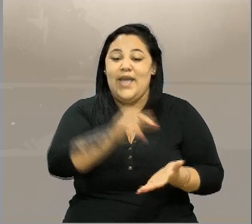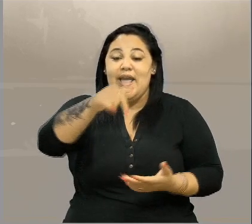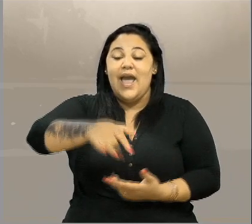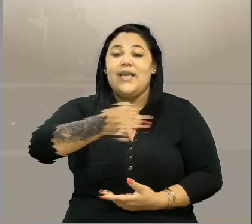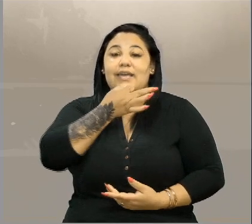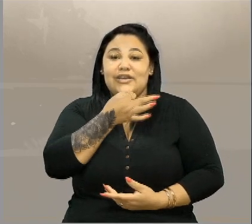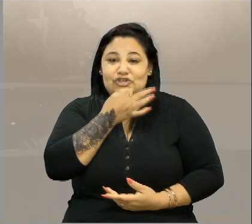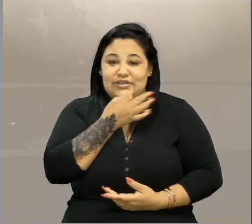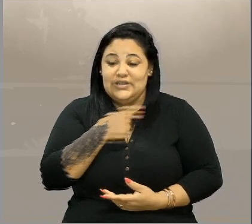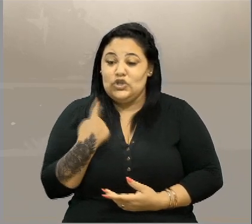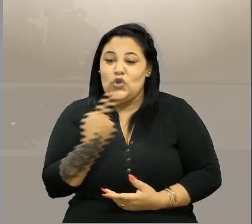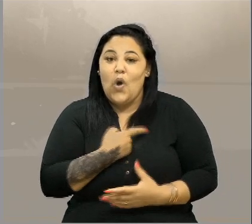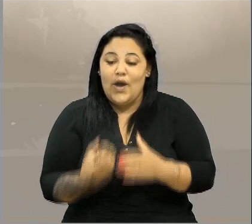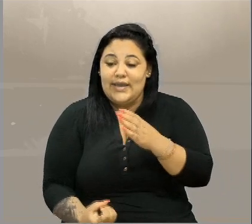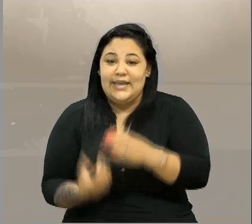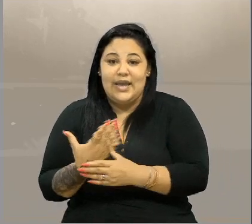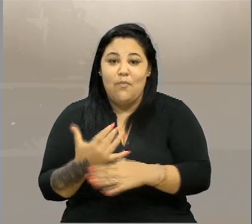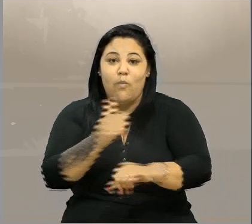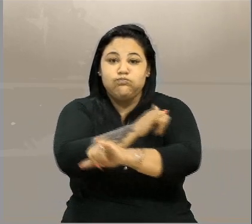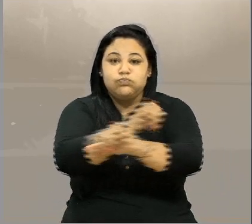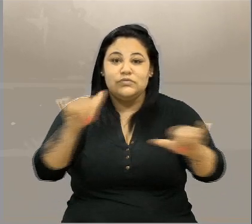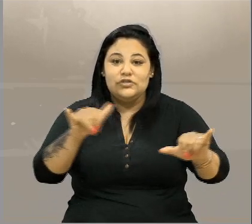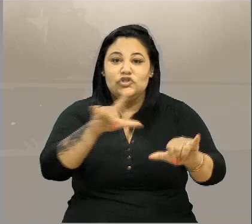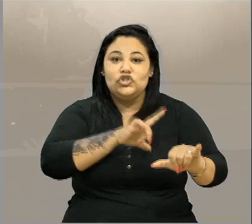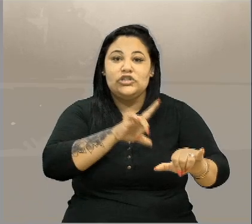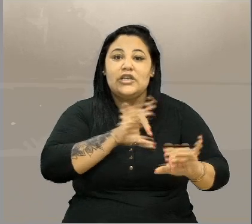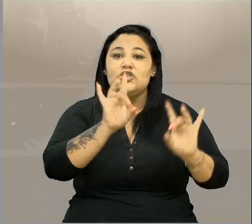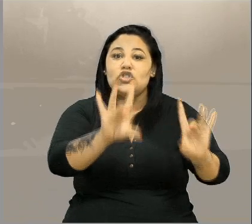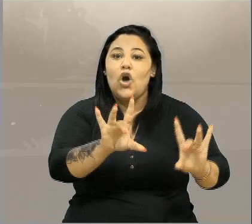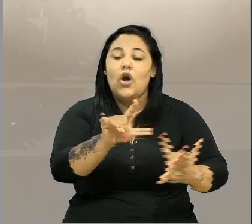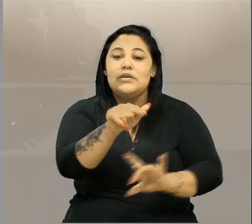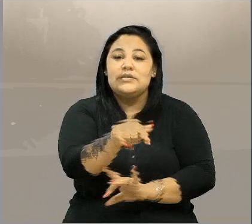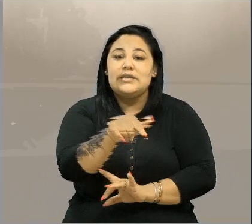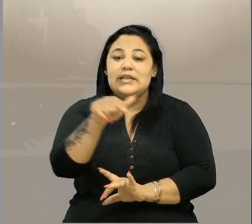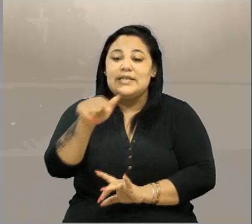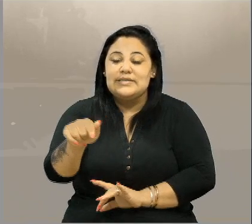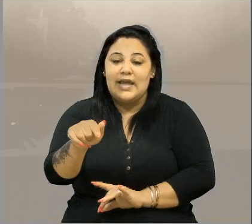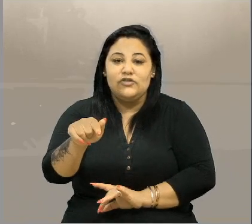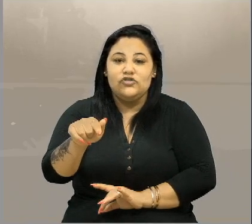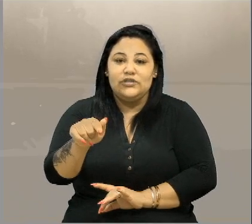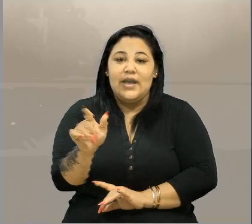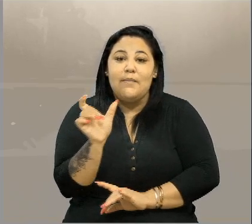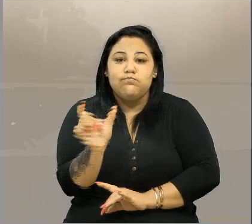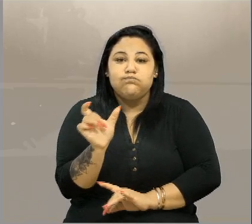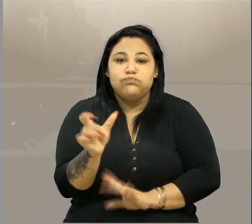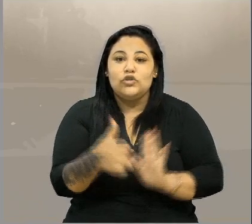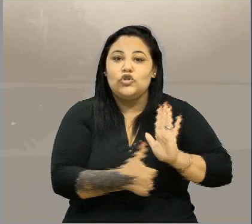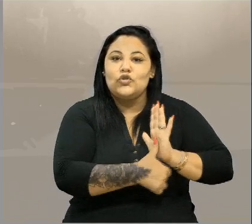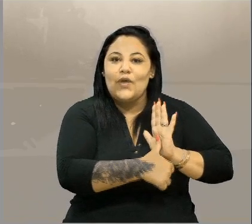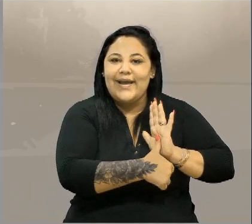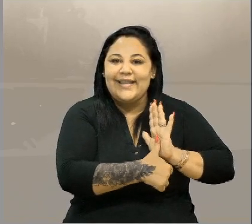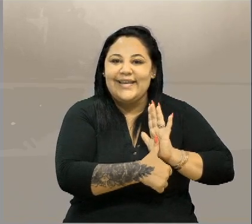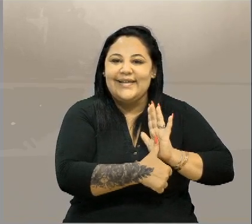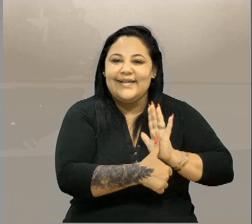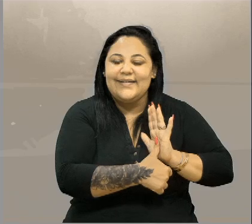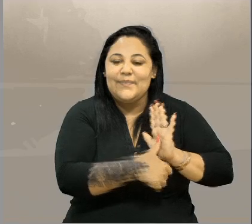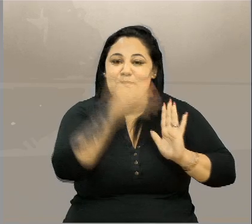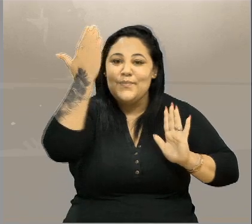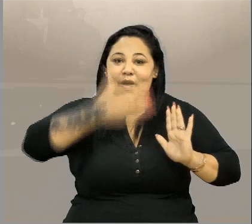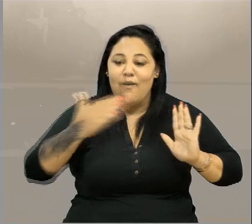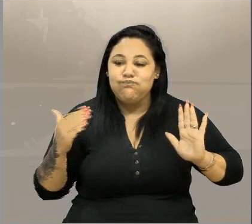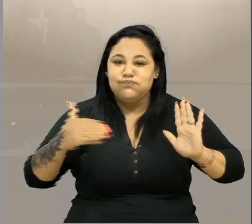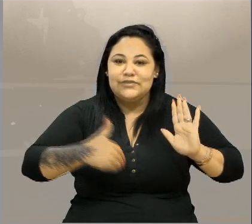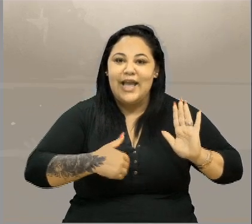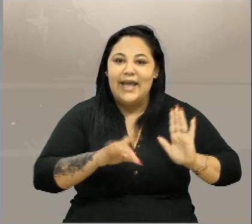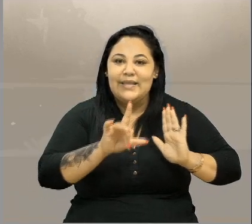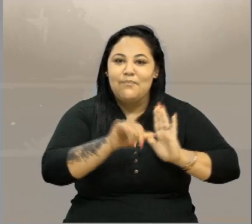Sul, quando nós lançamos a campanha, tinha apenas 77 carteiras. Após, né, toda a mobilização que nós fizemos